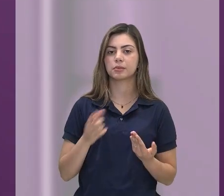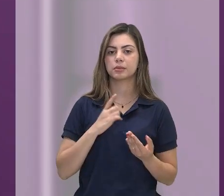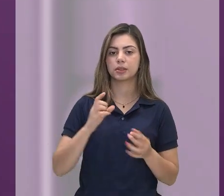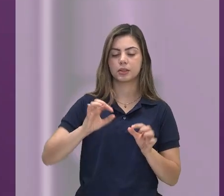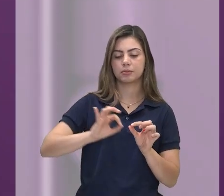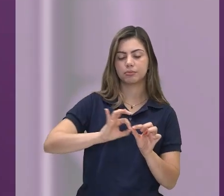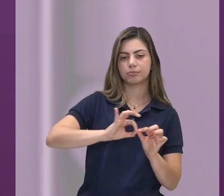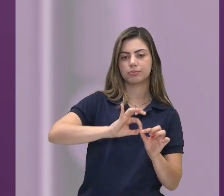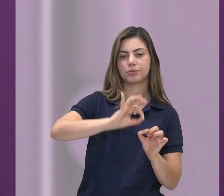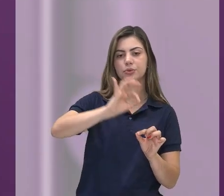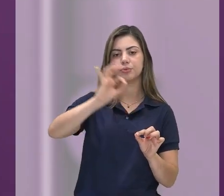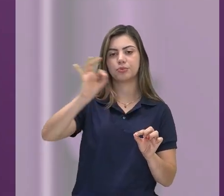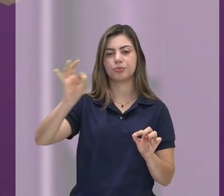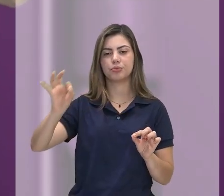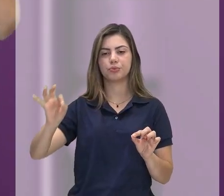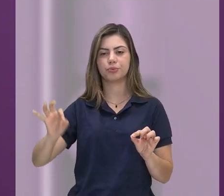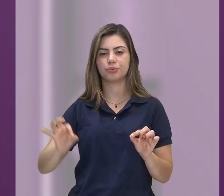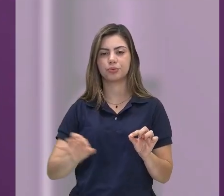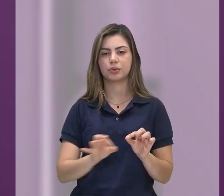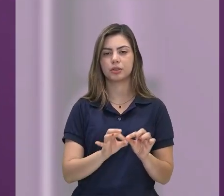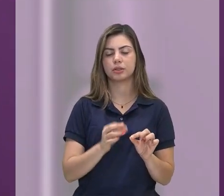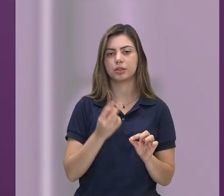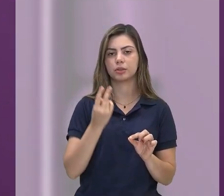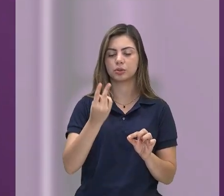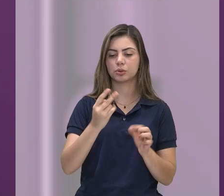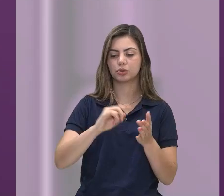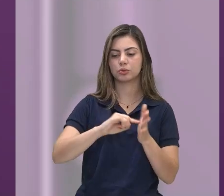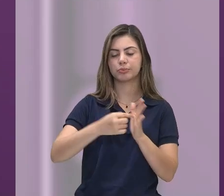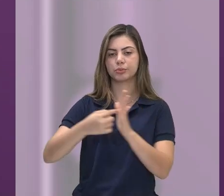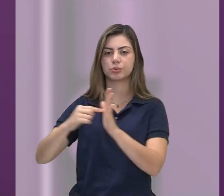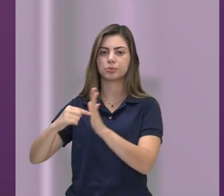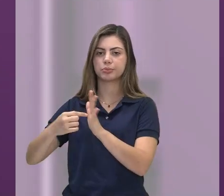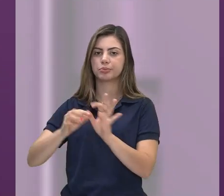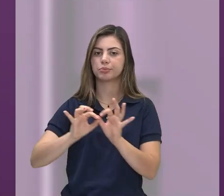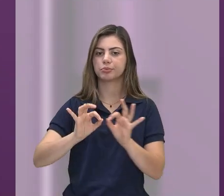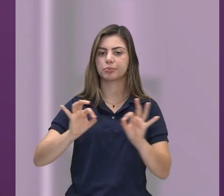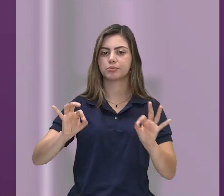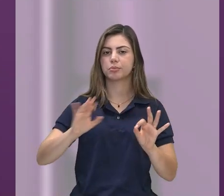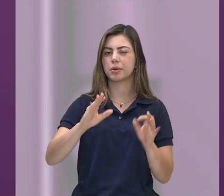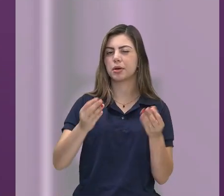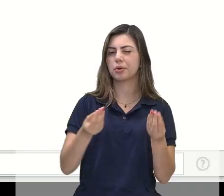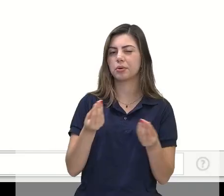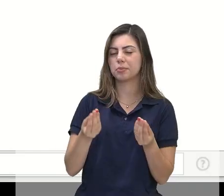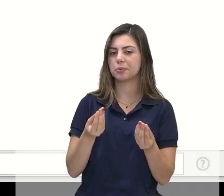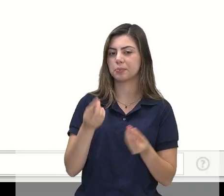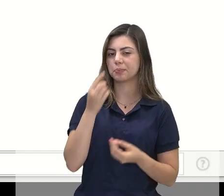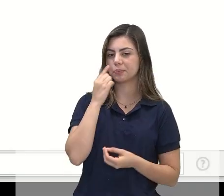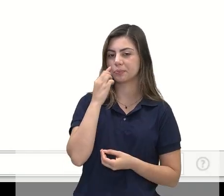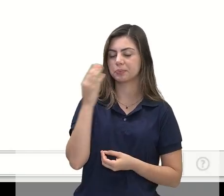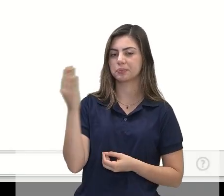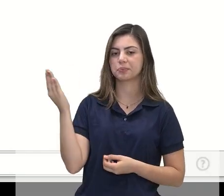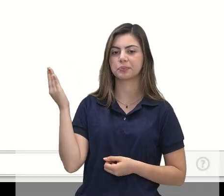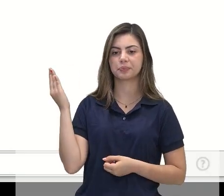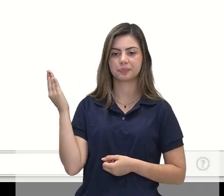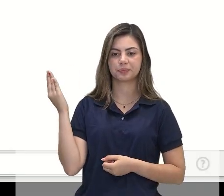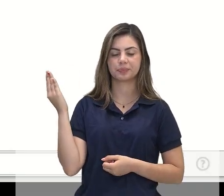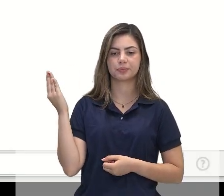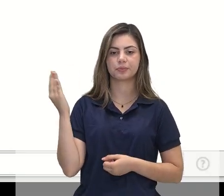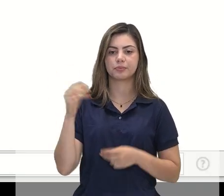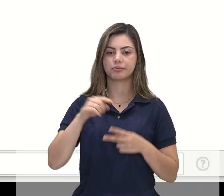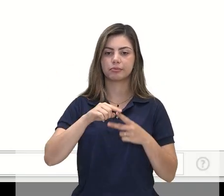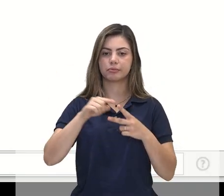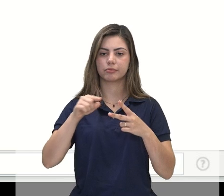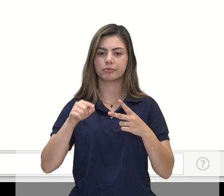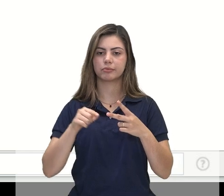centro da circunferência que liga a dois pontos distintos da mesma. Então, me acompanhe no VT, por favor. Muito bem. Então,